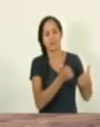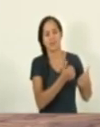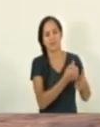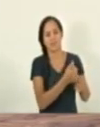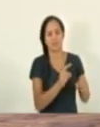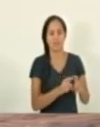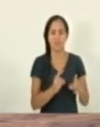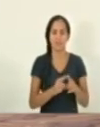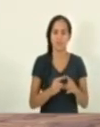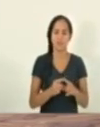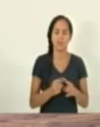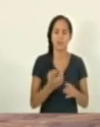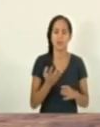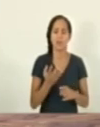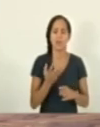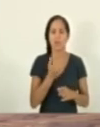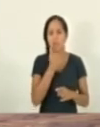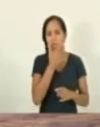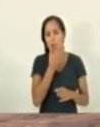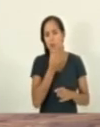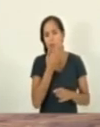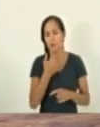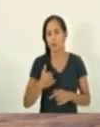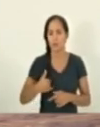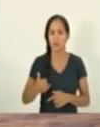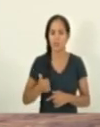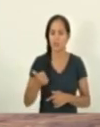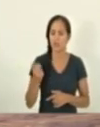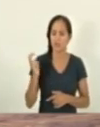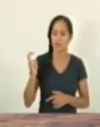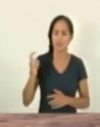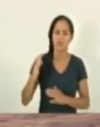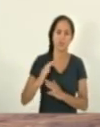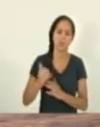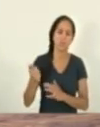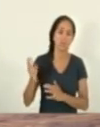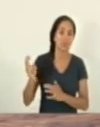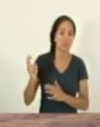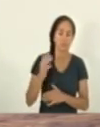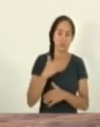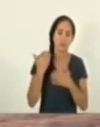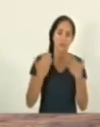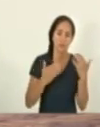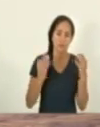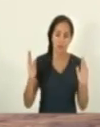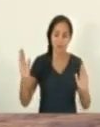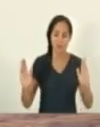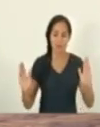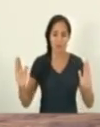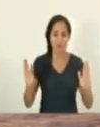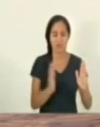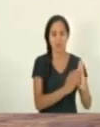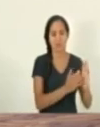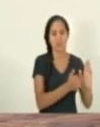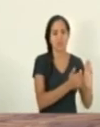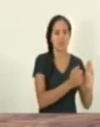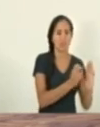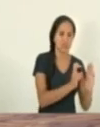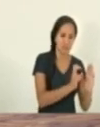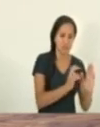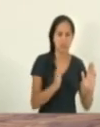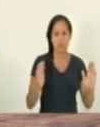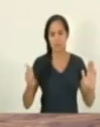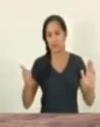com idade de 15 anos. São justamente nessas faixas etárias em que há maior envolvimento com o crime e